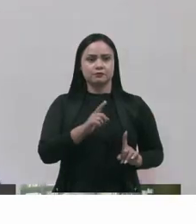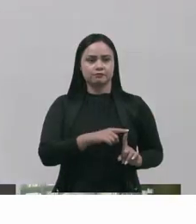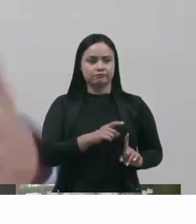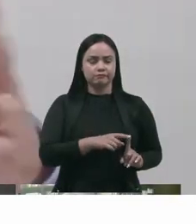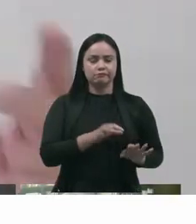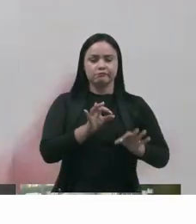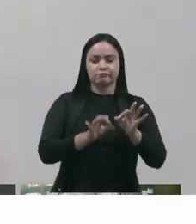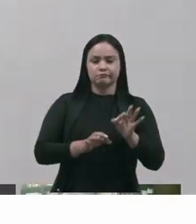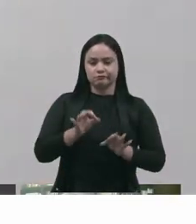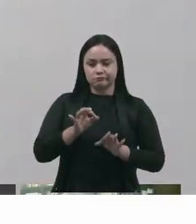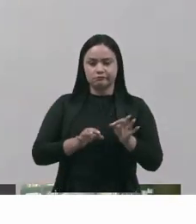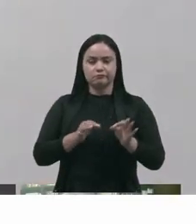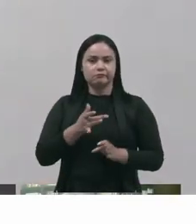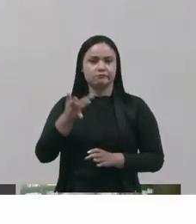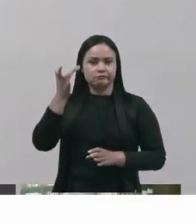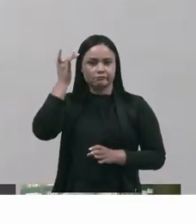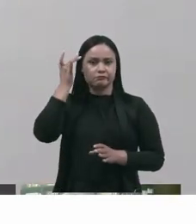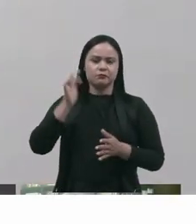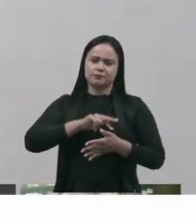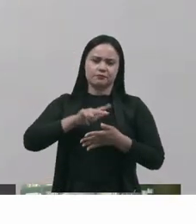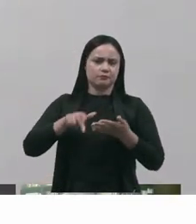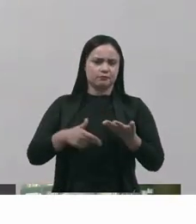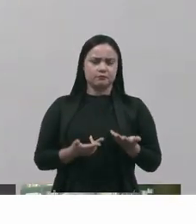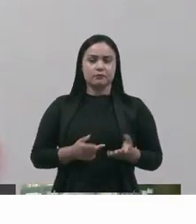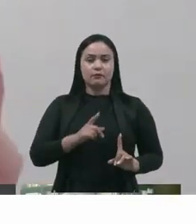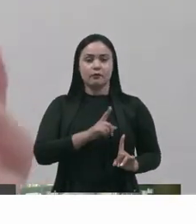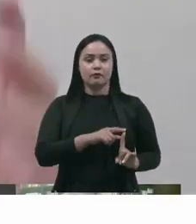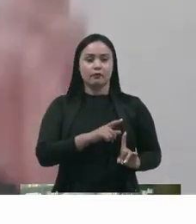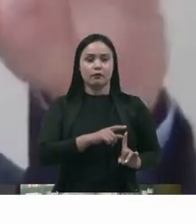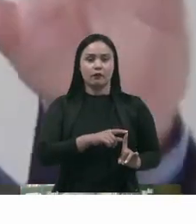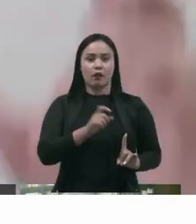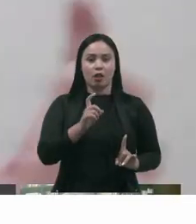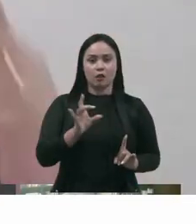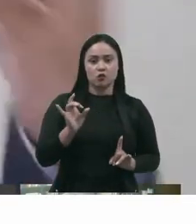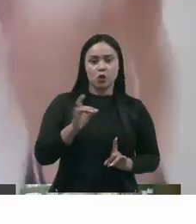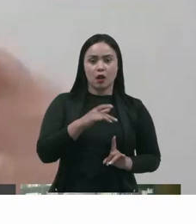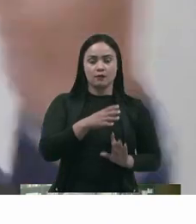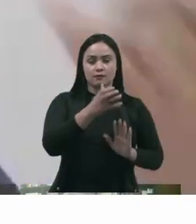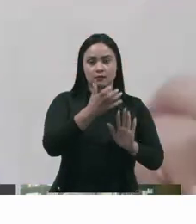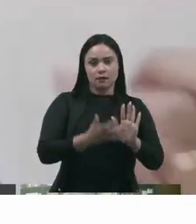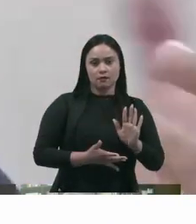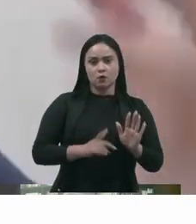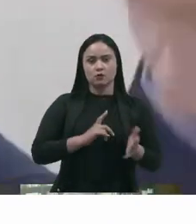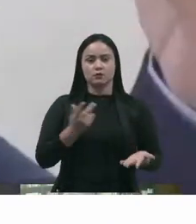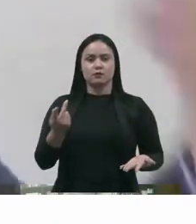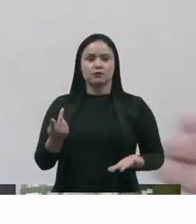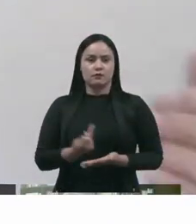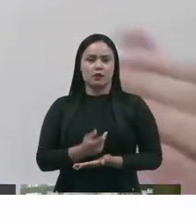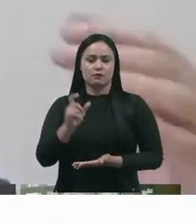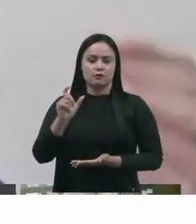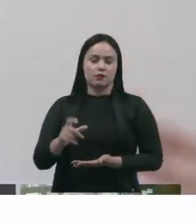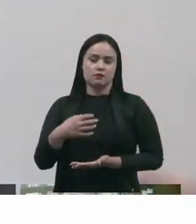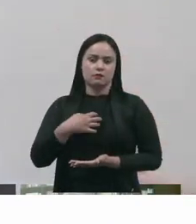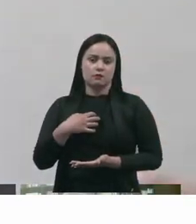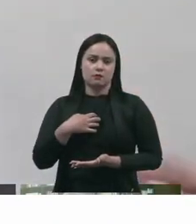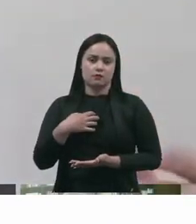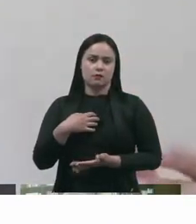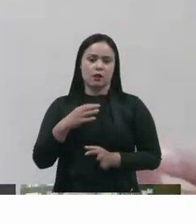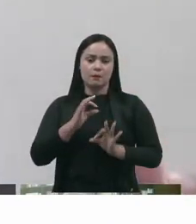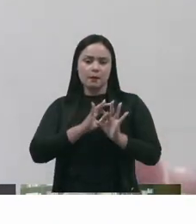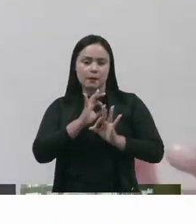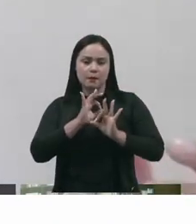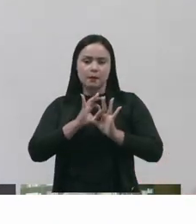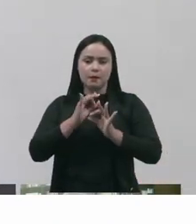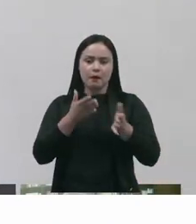antijurídico, culpável, etc. A tipicidade é tão somente a descrição fática daquela conduta que se amolda